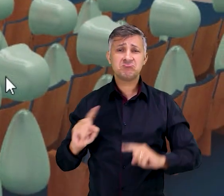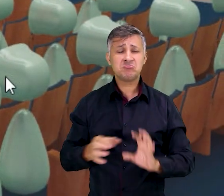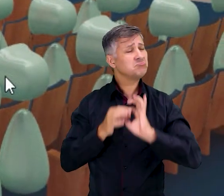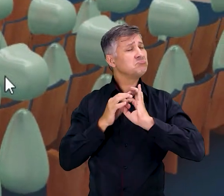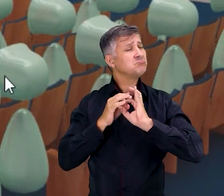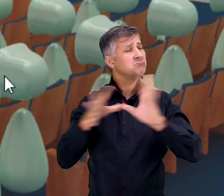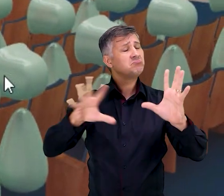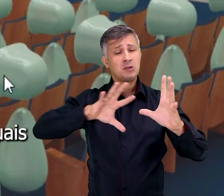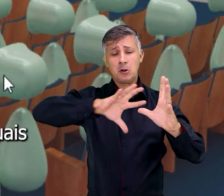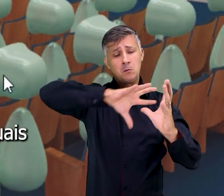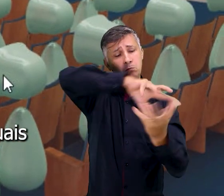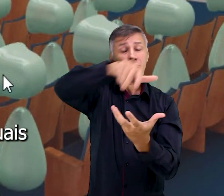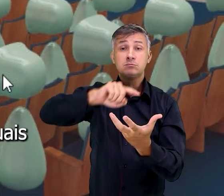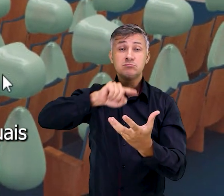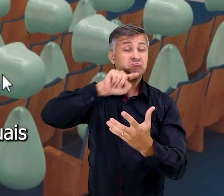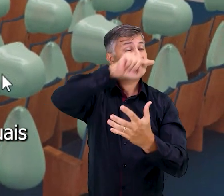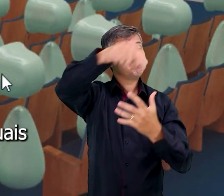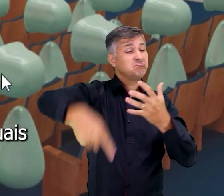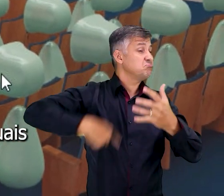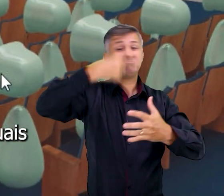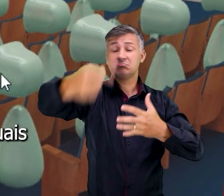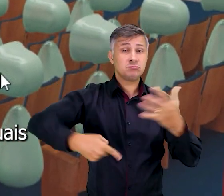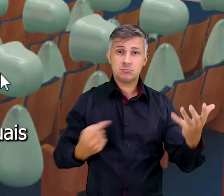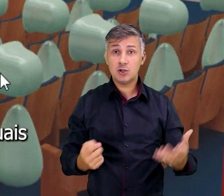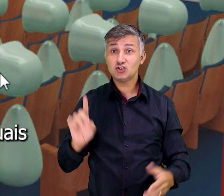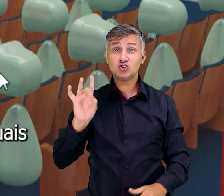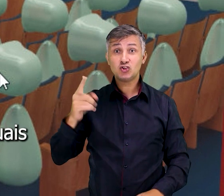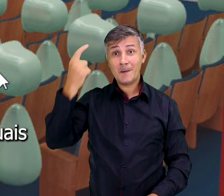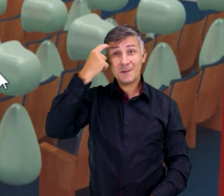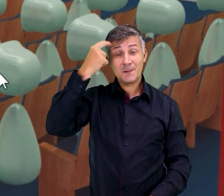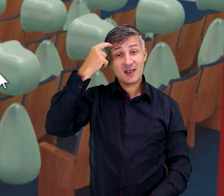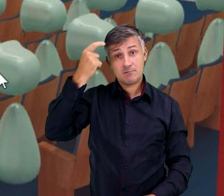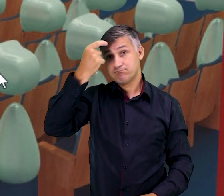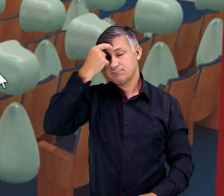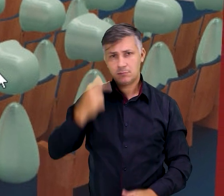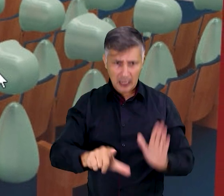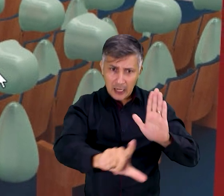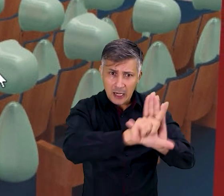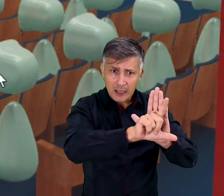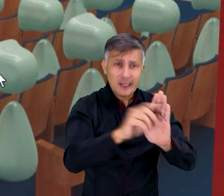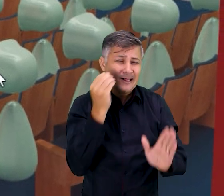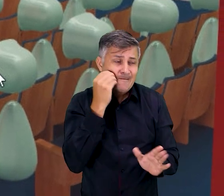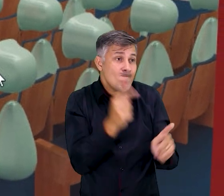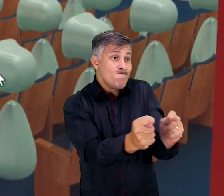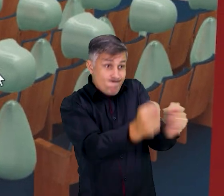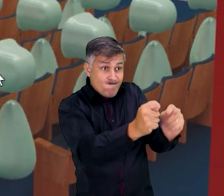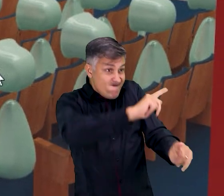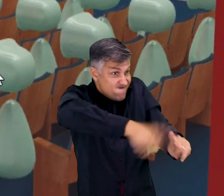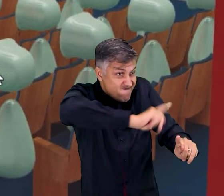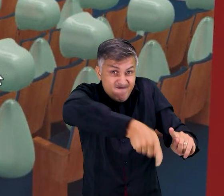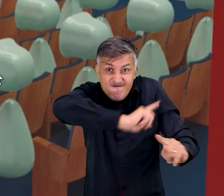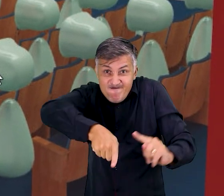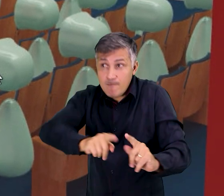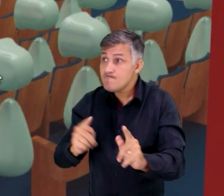mais líquidas. Os novos limites são meramente intelectuais. Leis tributárias e alfandegárias tentam limitar